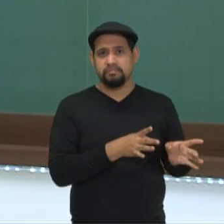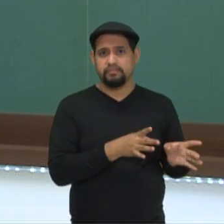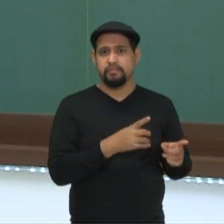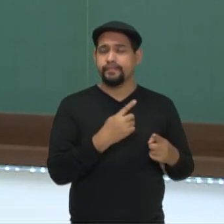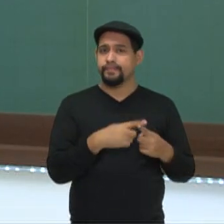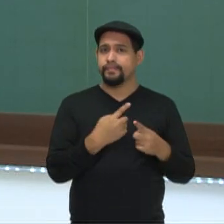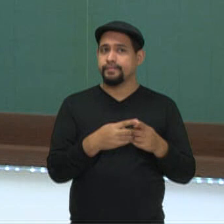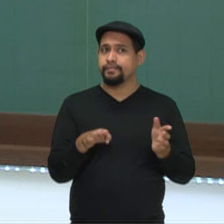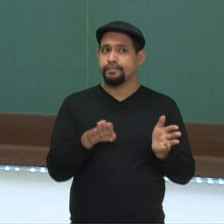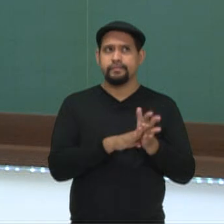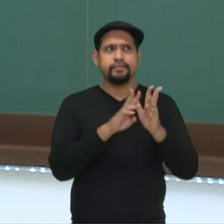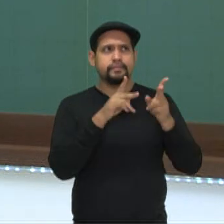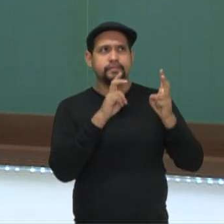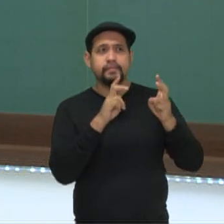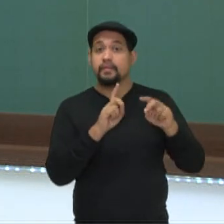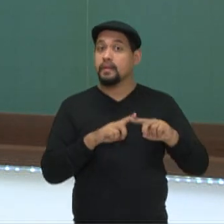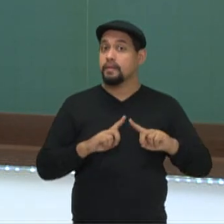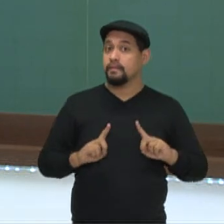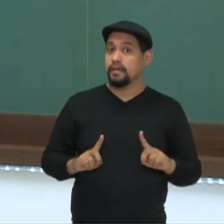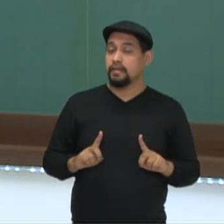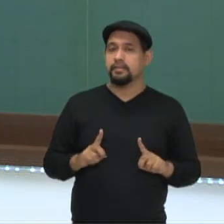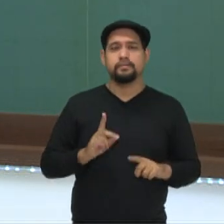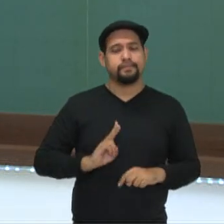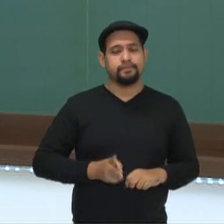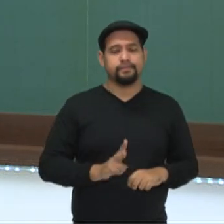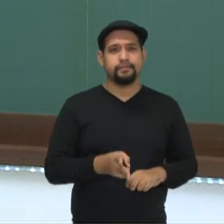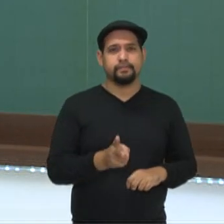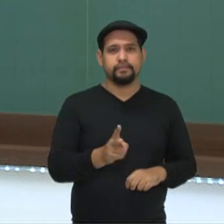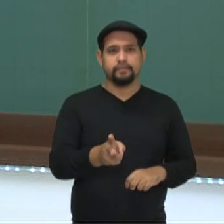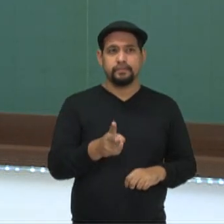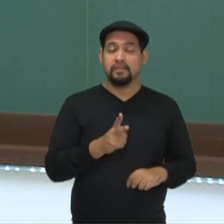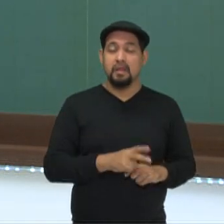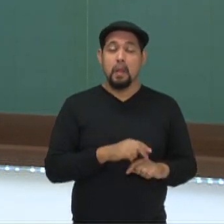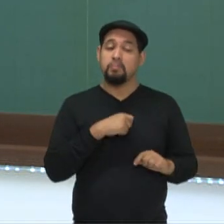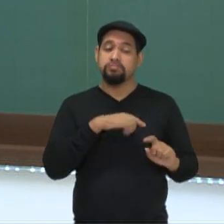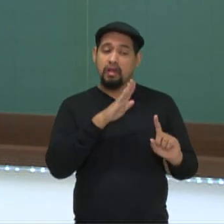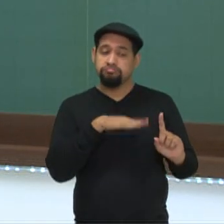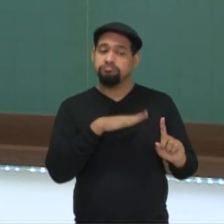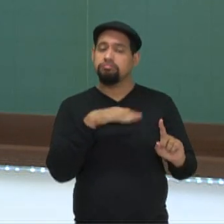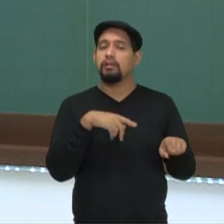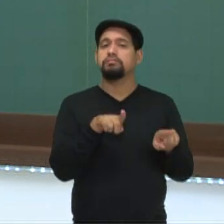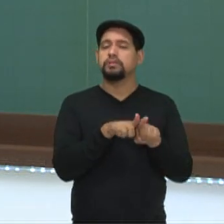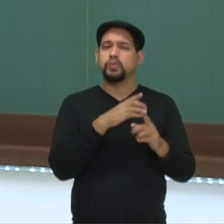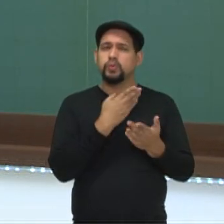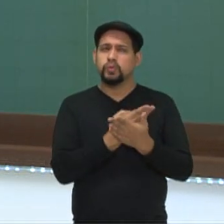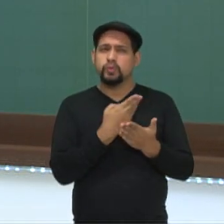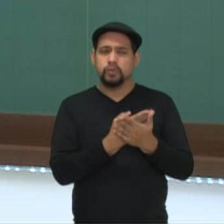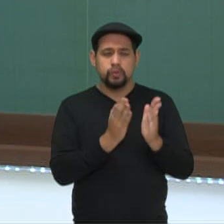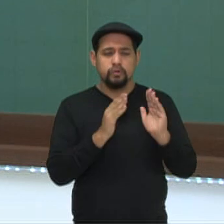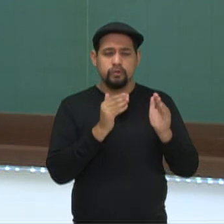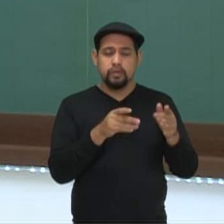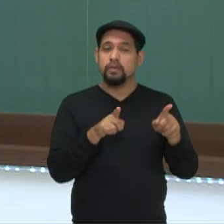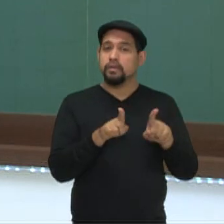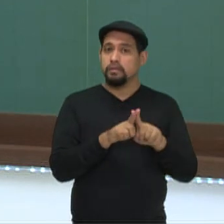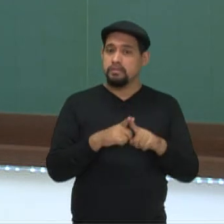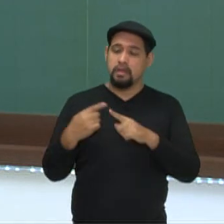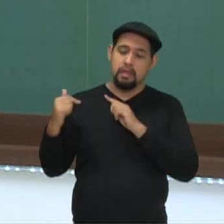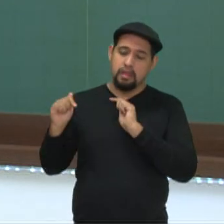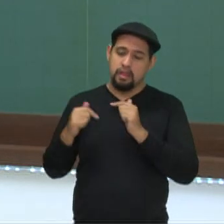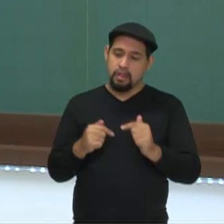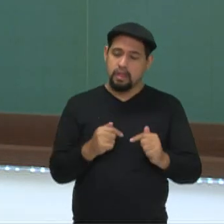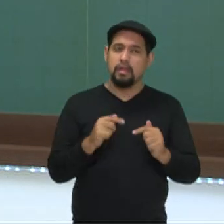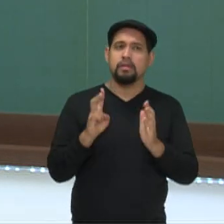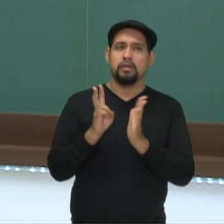quando foram encontradas, mas continuam sendo sagradas, objetos de estudo, fazem parte da tradição